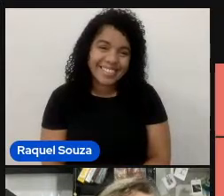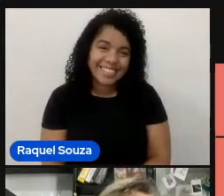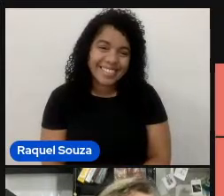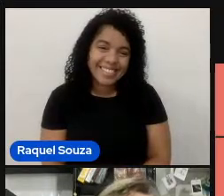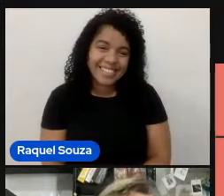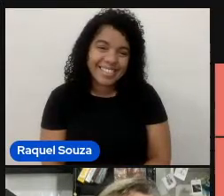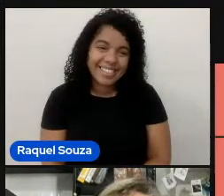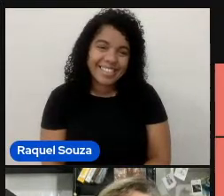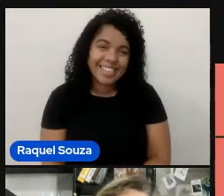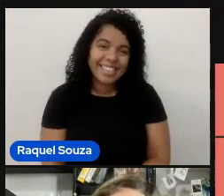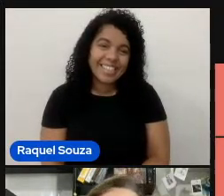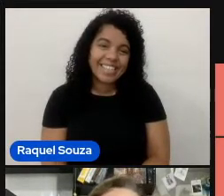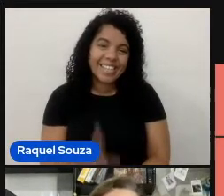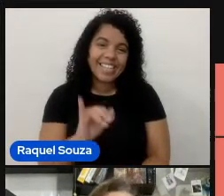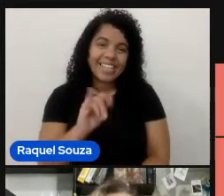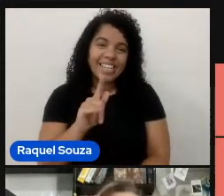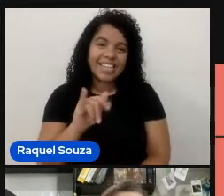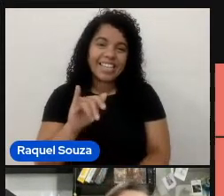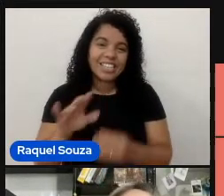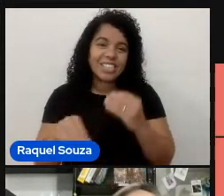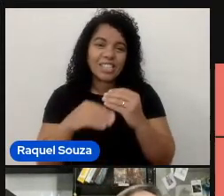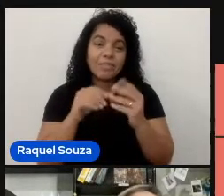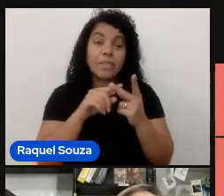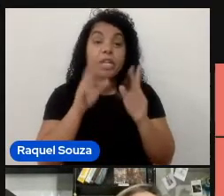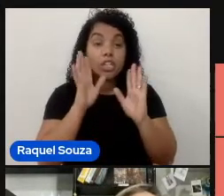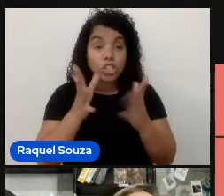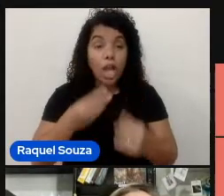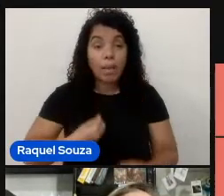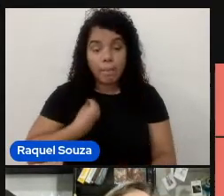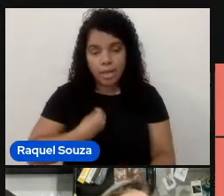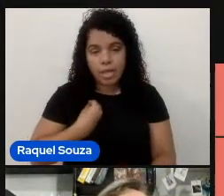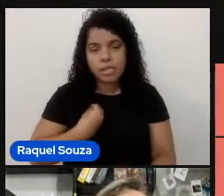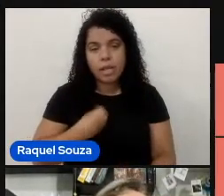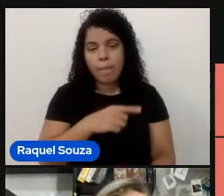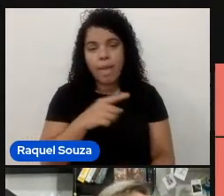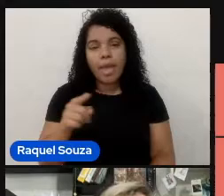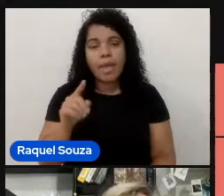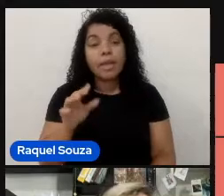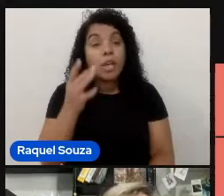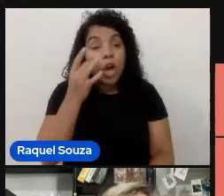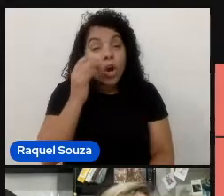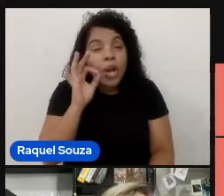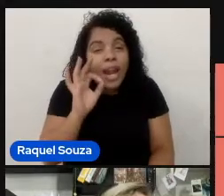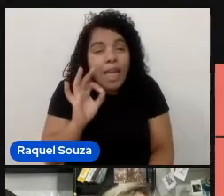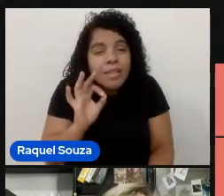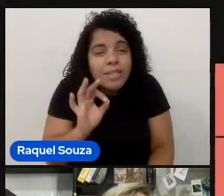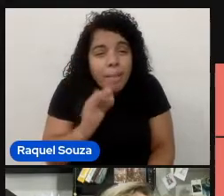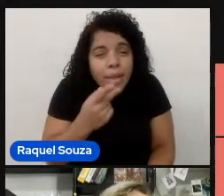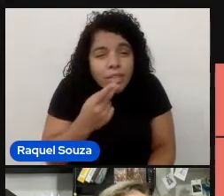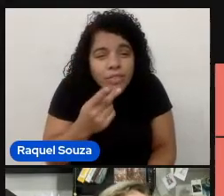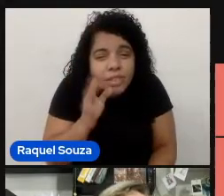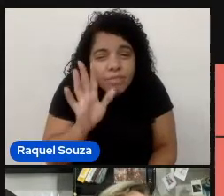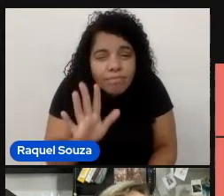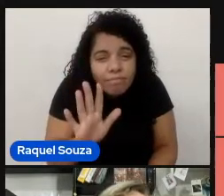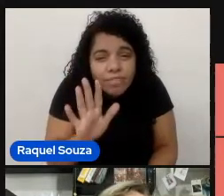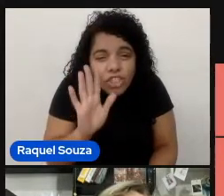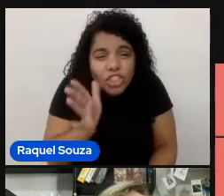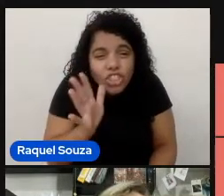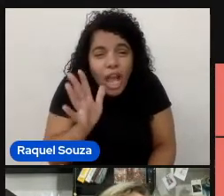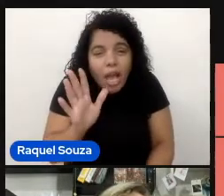Posso falar? Eu já participei, gente, honestamente aqui, de vários